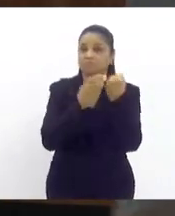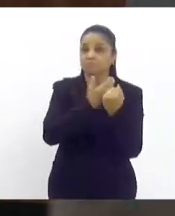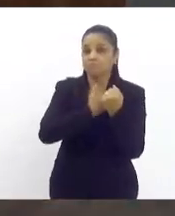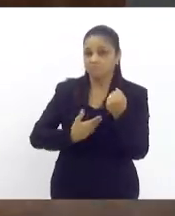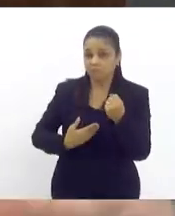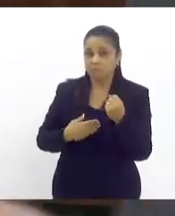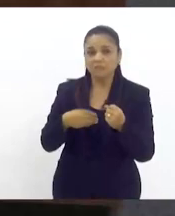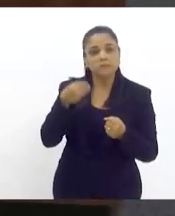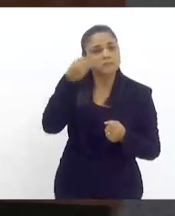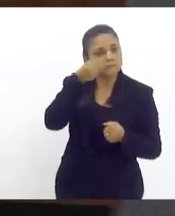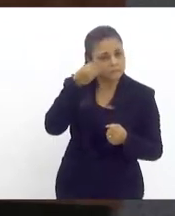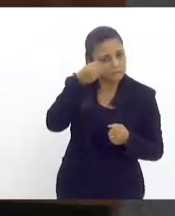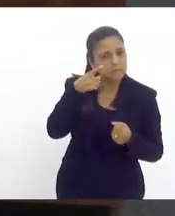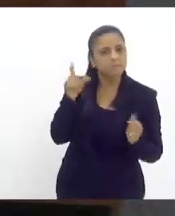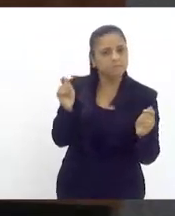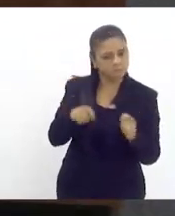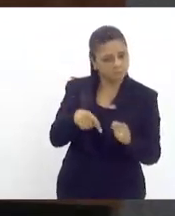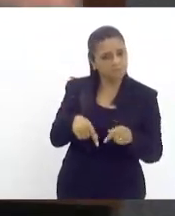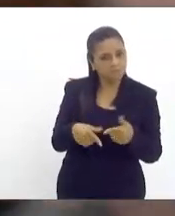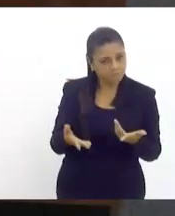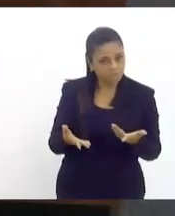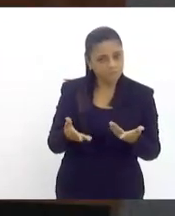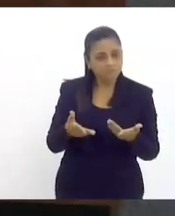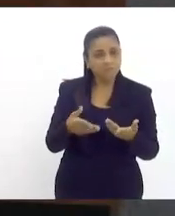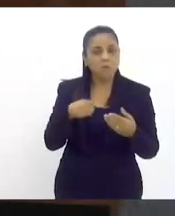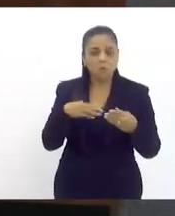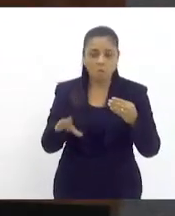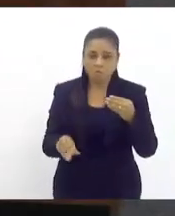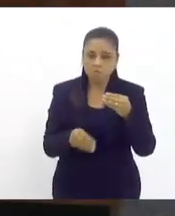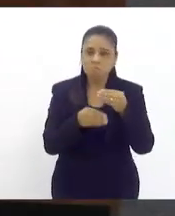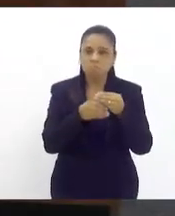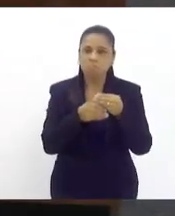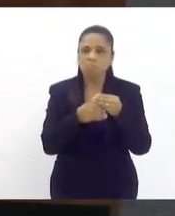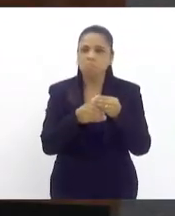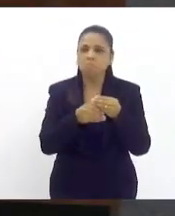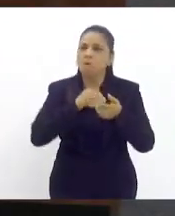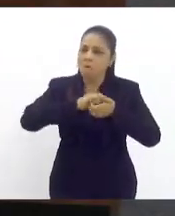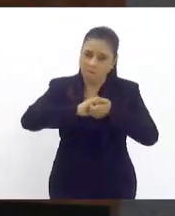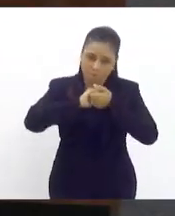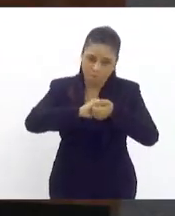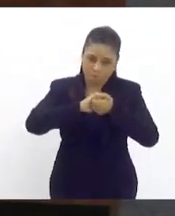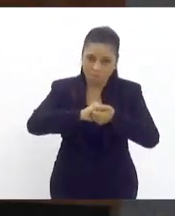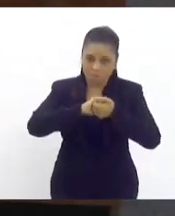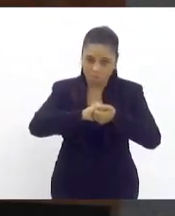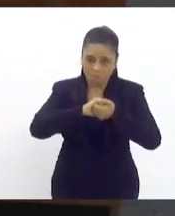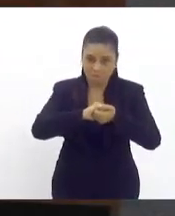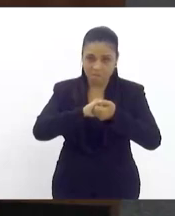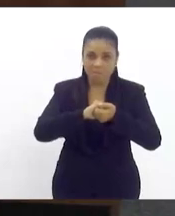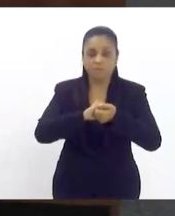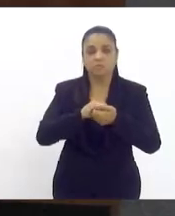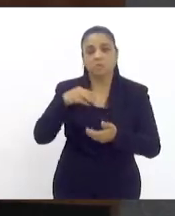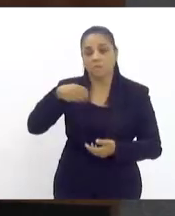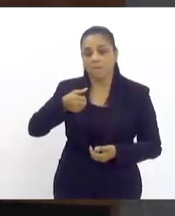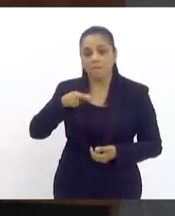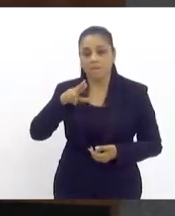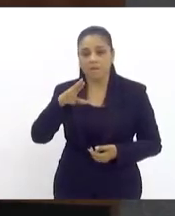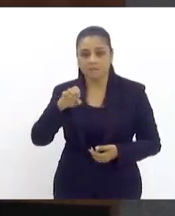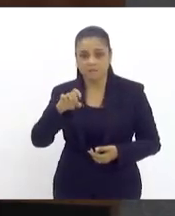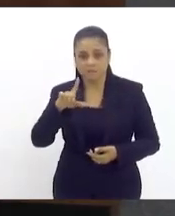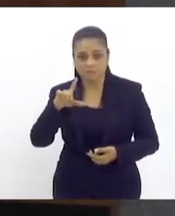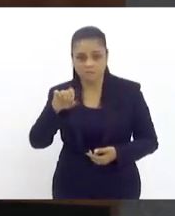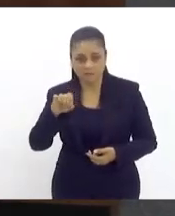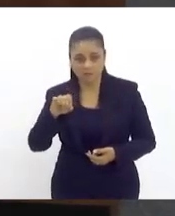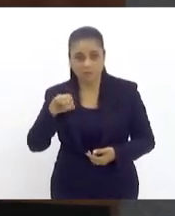Total expertise e quero fazer aqui um cumprimenta Doutora Marcelo Ortiz Presidente do Instituto de Segurança